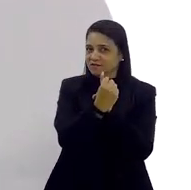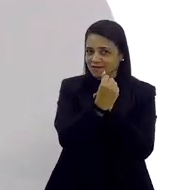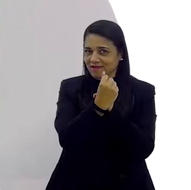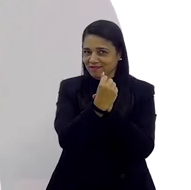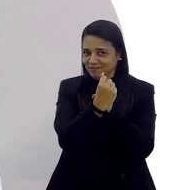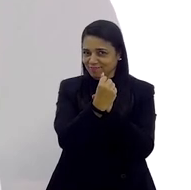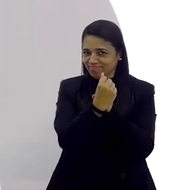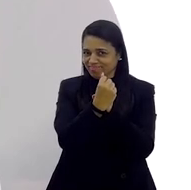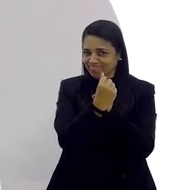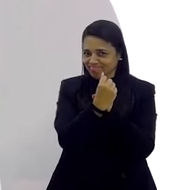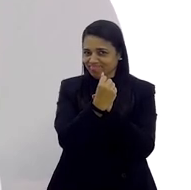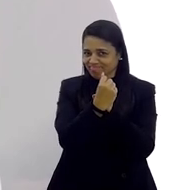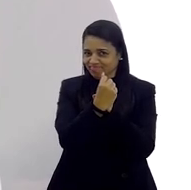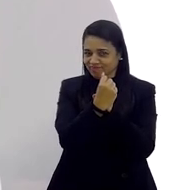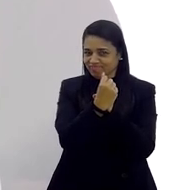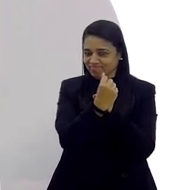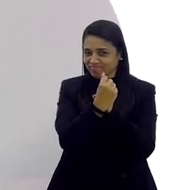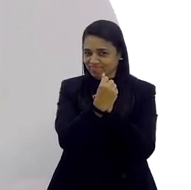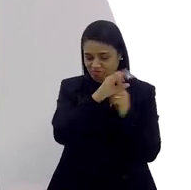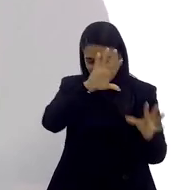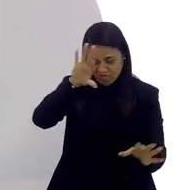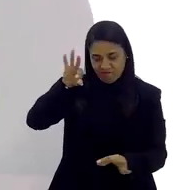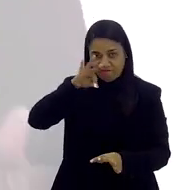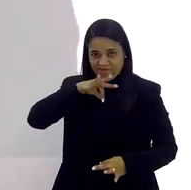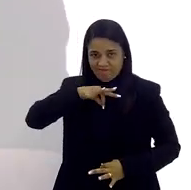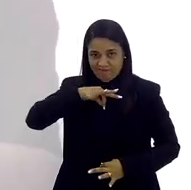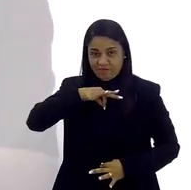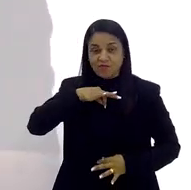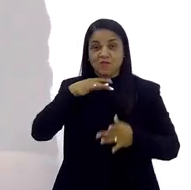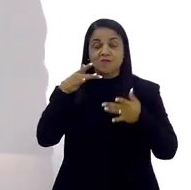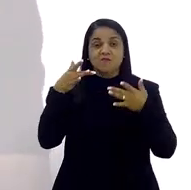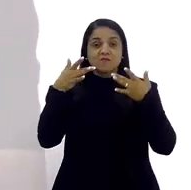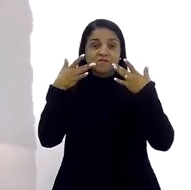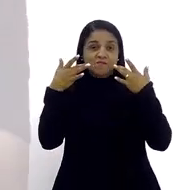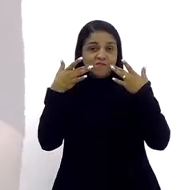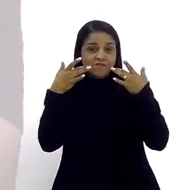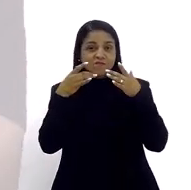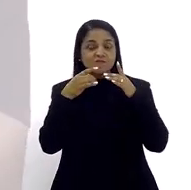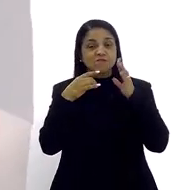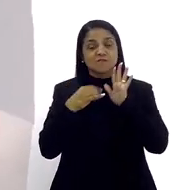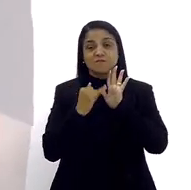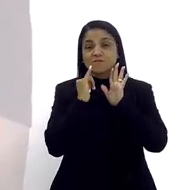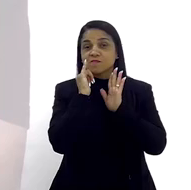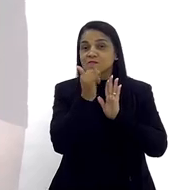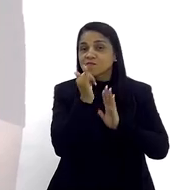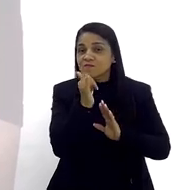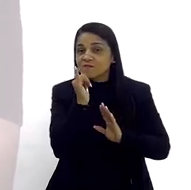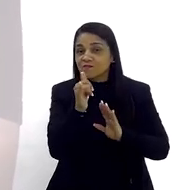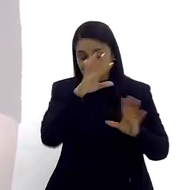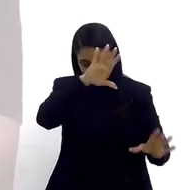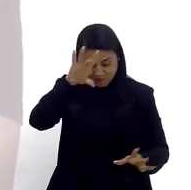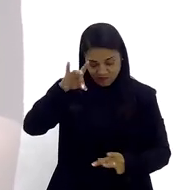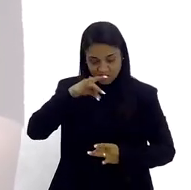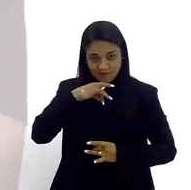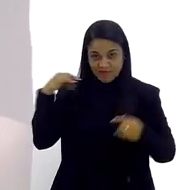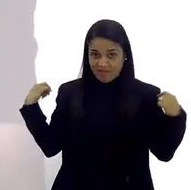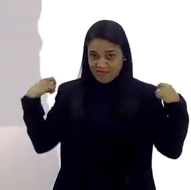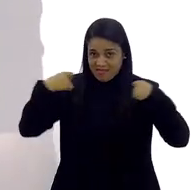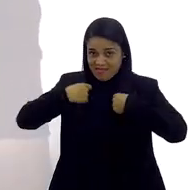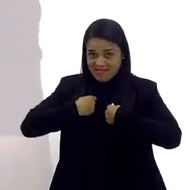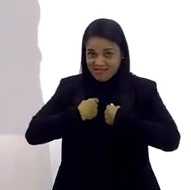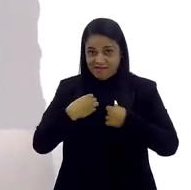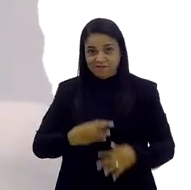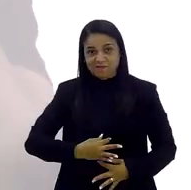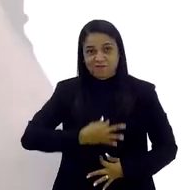sociedade é eu a gente fala na peça que o diabo ele vem dessa forma de terno